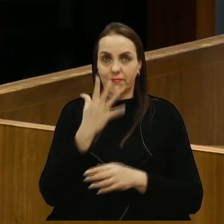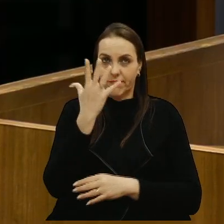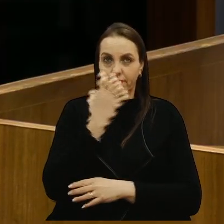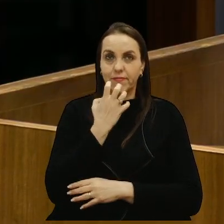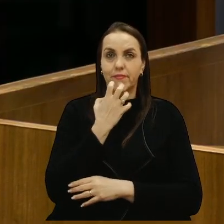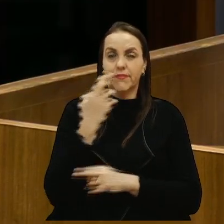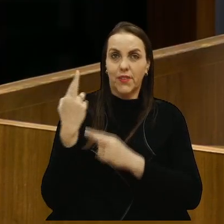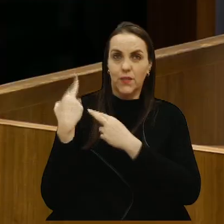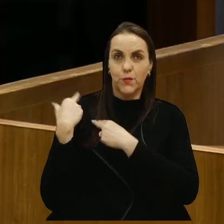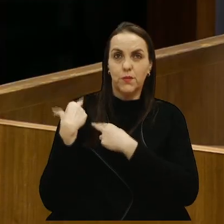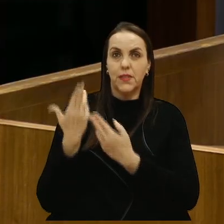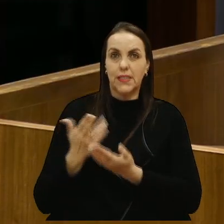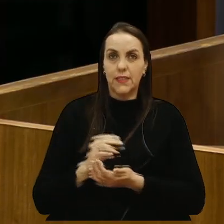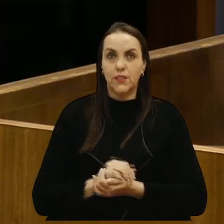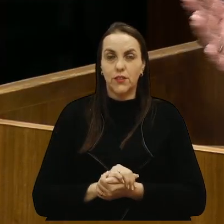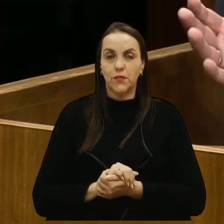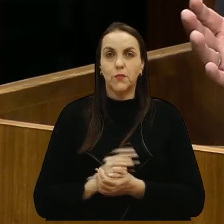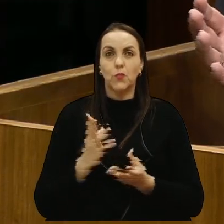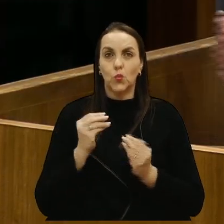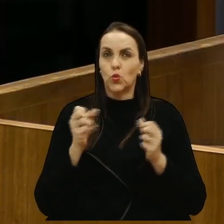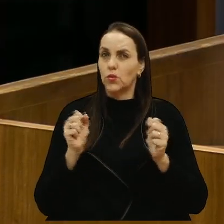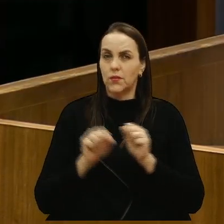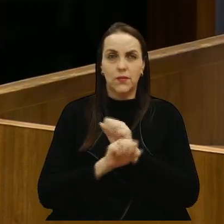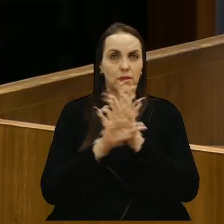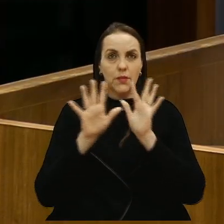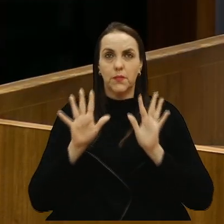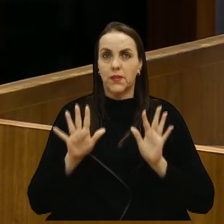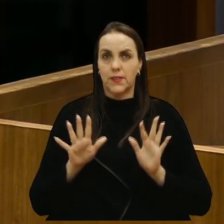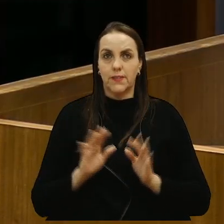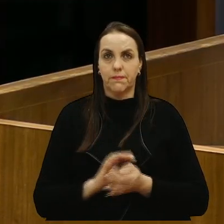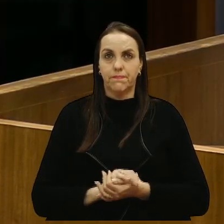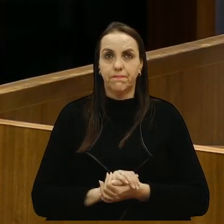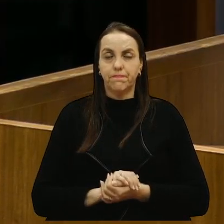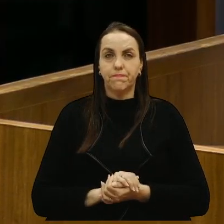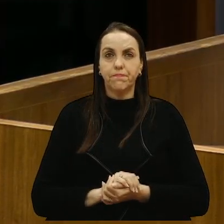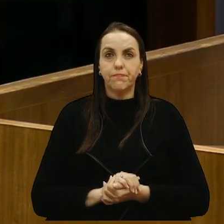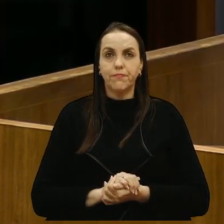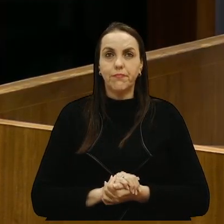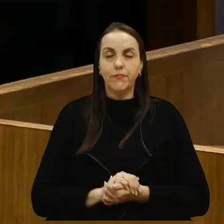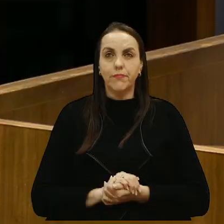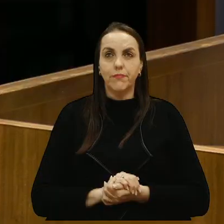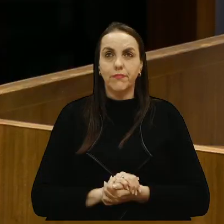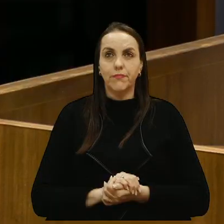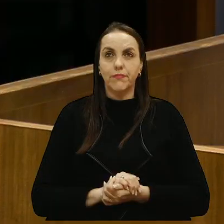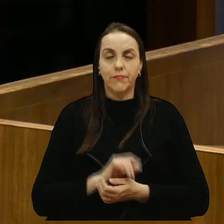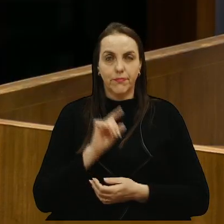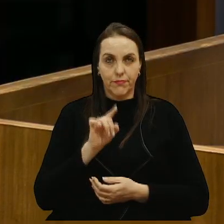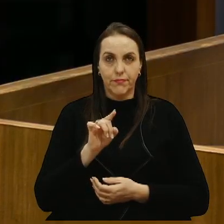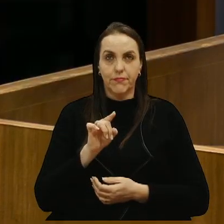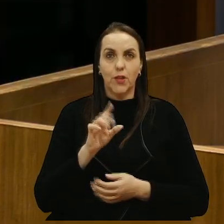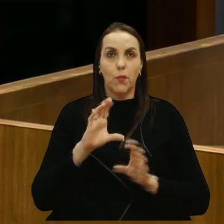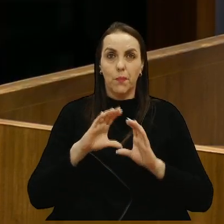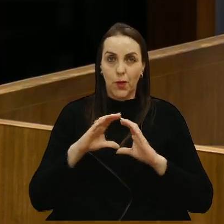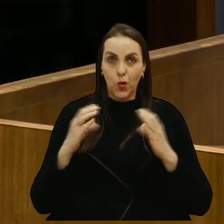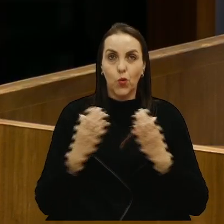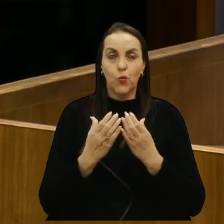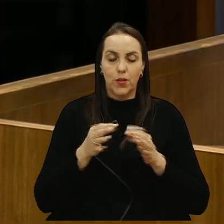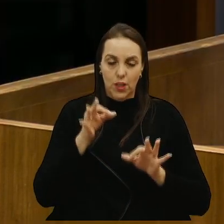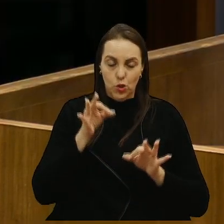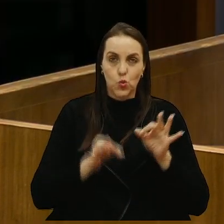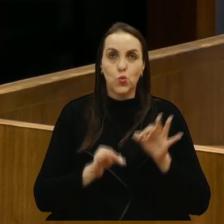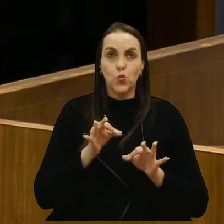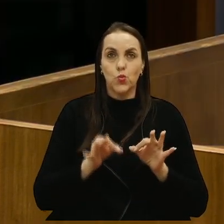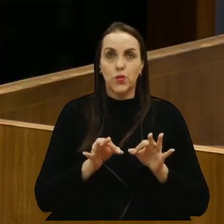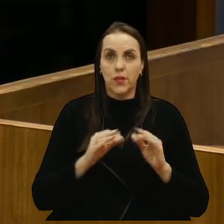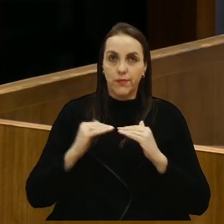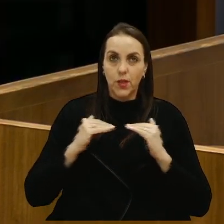com responsabilidade, com muita transparência, em prol de uma comunidade mais justa e